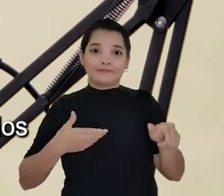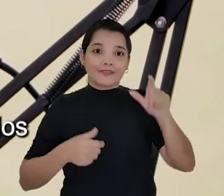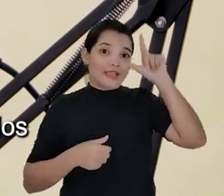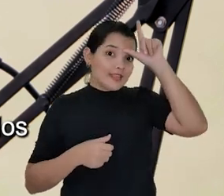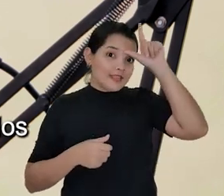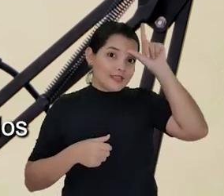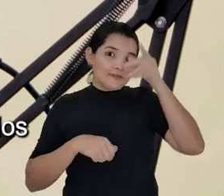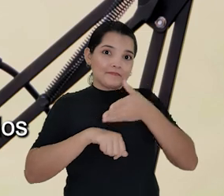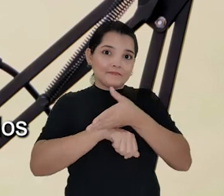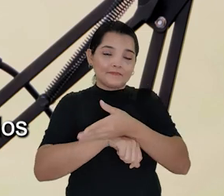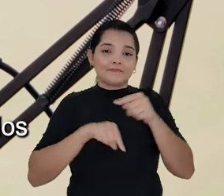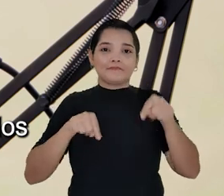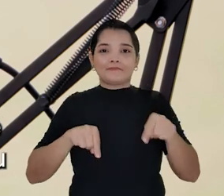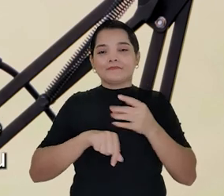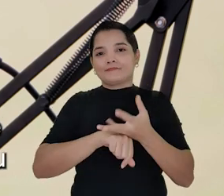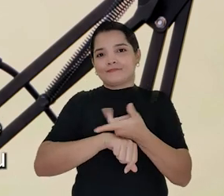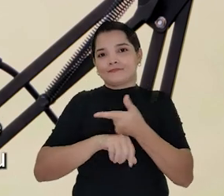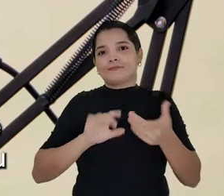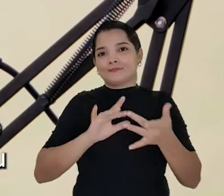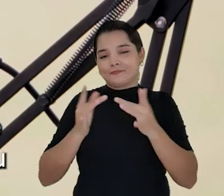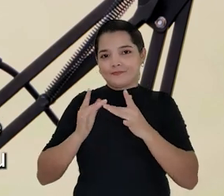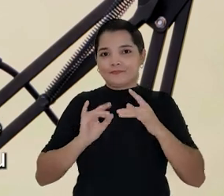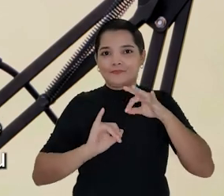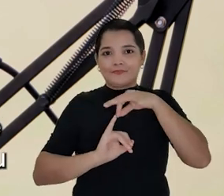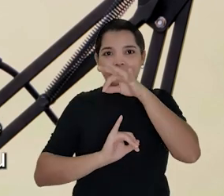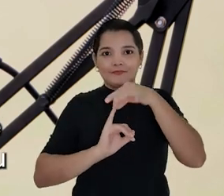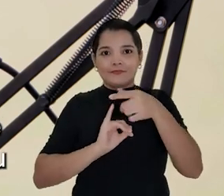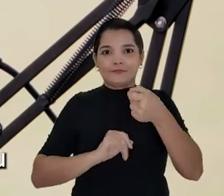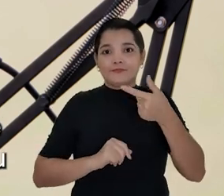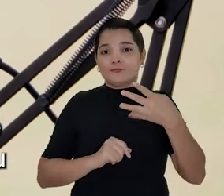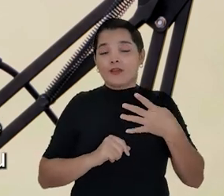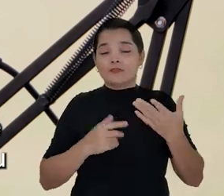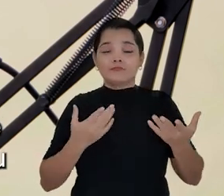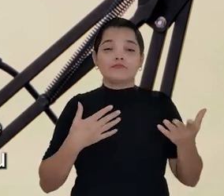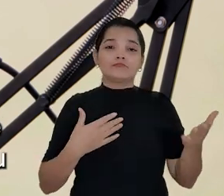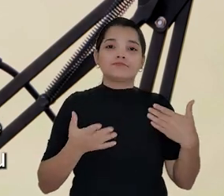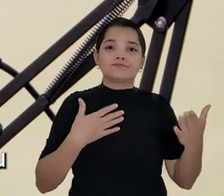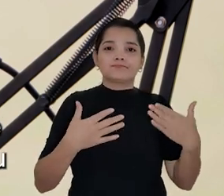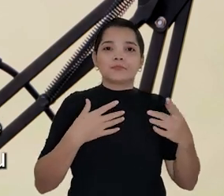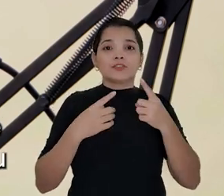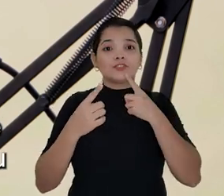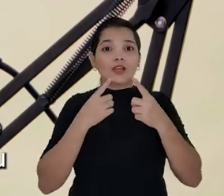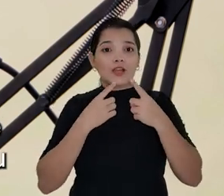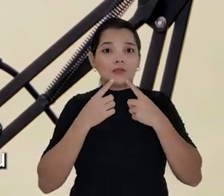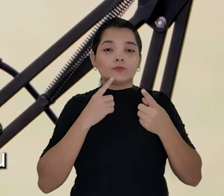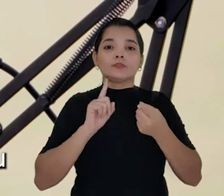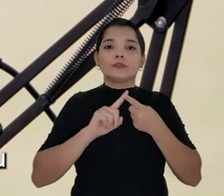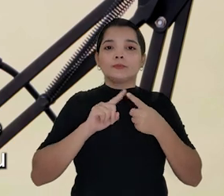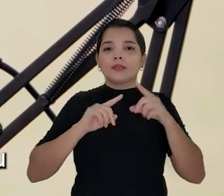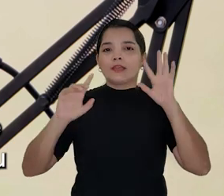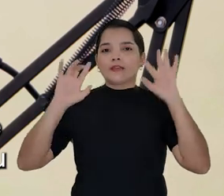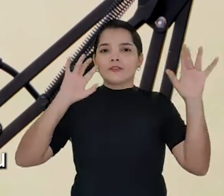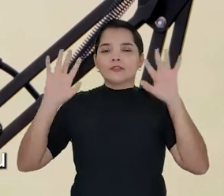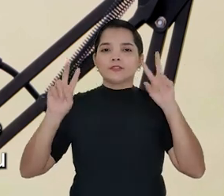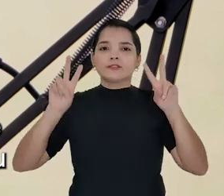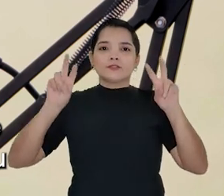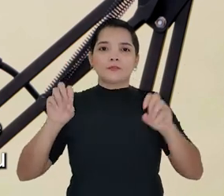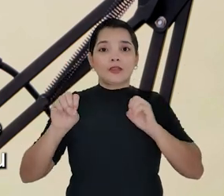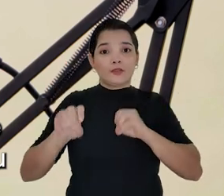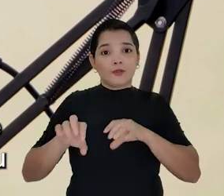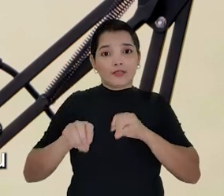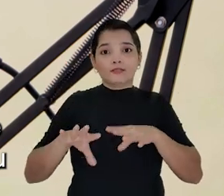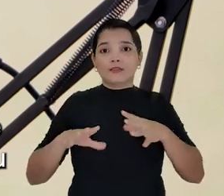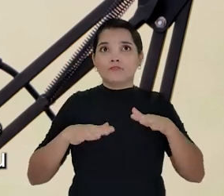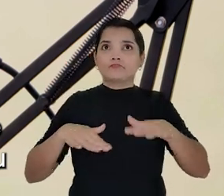dos líderes que estão passando aqui pelo conexões ifs 2024 para propor um diálogo e refletir sobre a educação